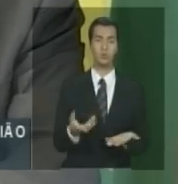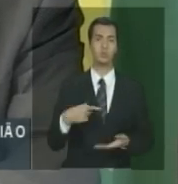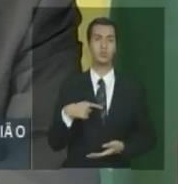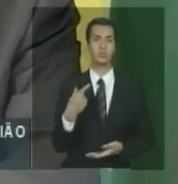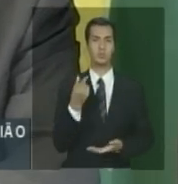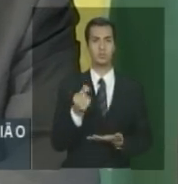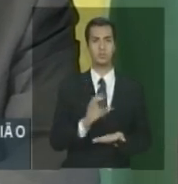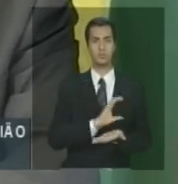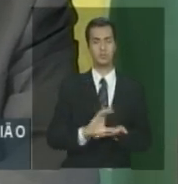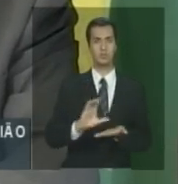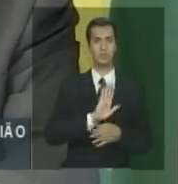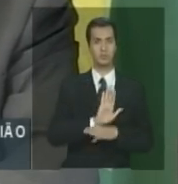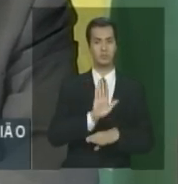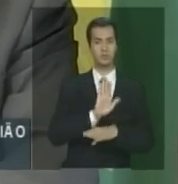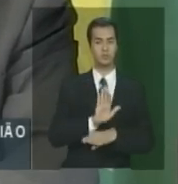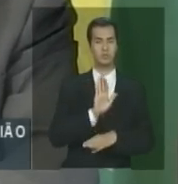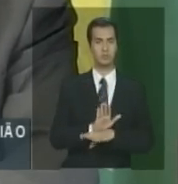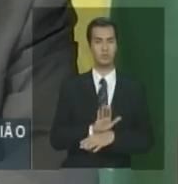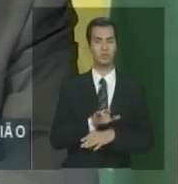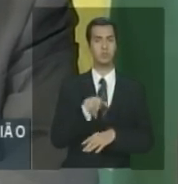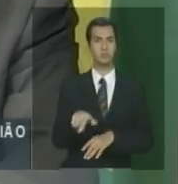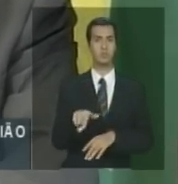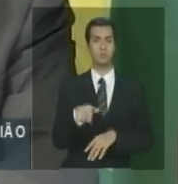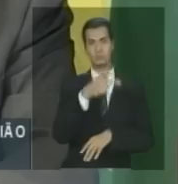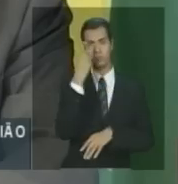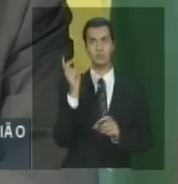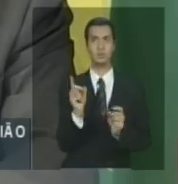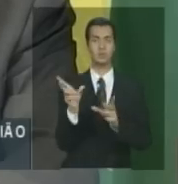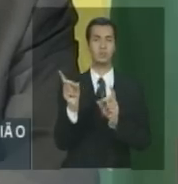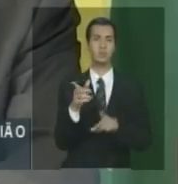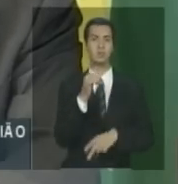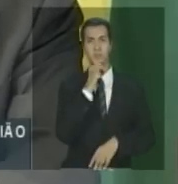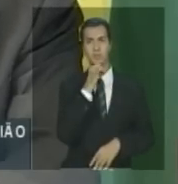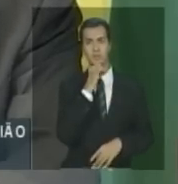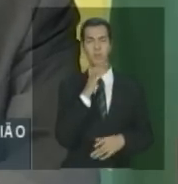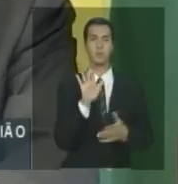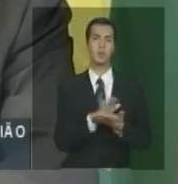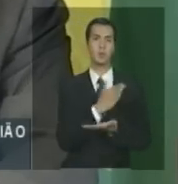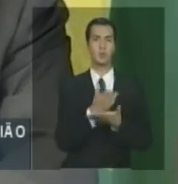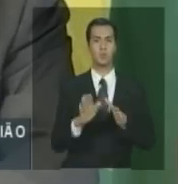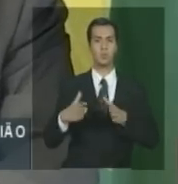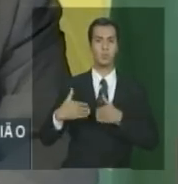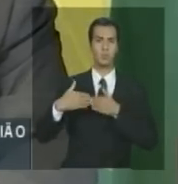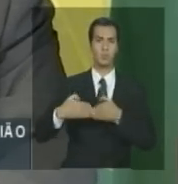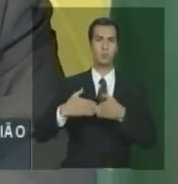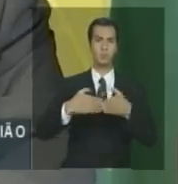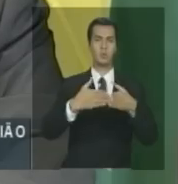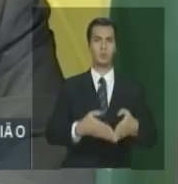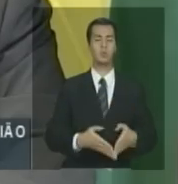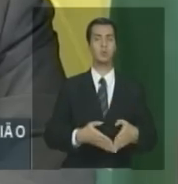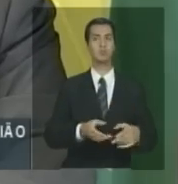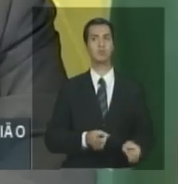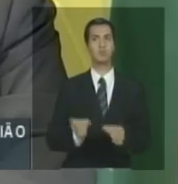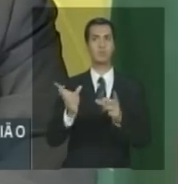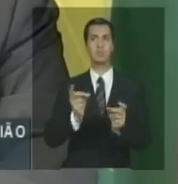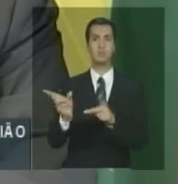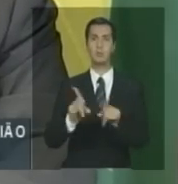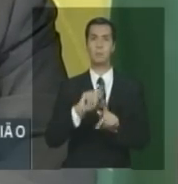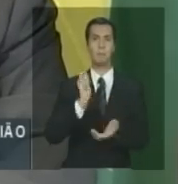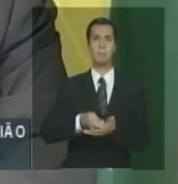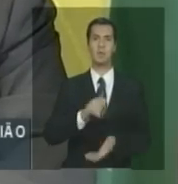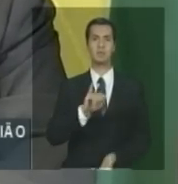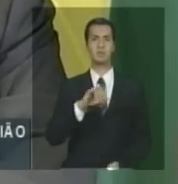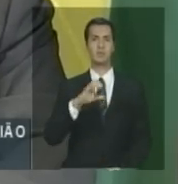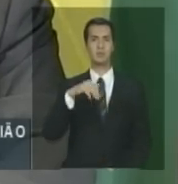porque o produto nacional paga ICMS. O produto que é importado por alguns portos brasileiros não paga ICMS.